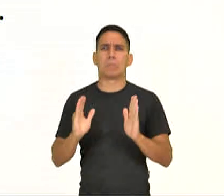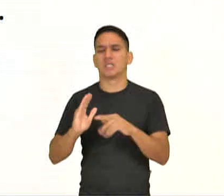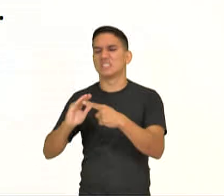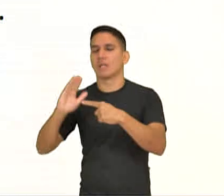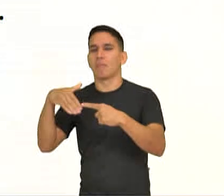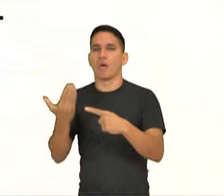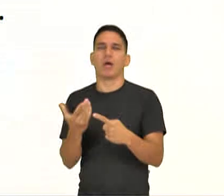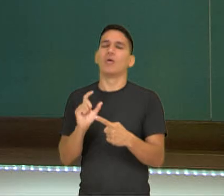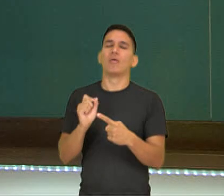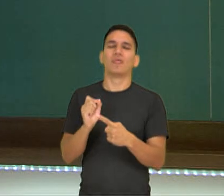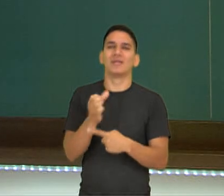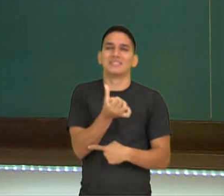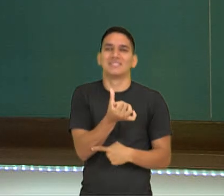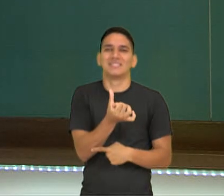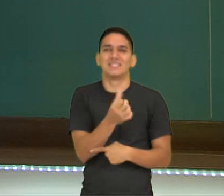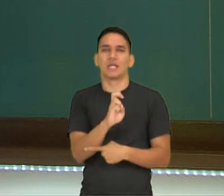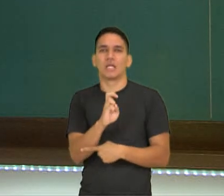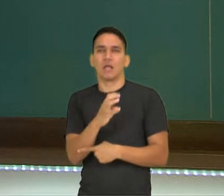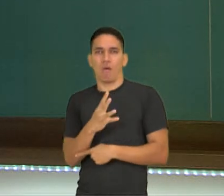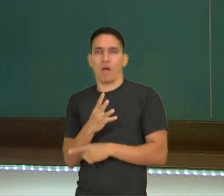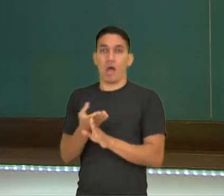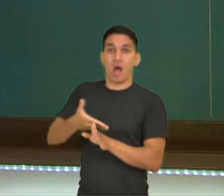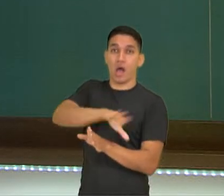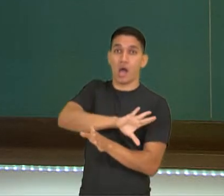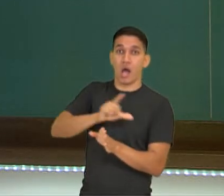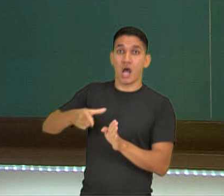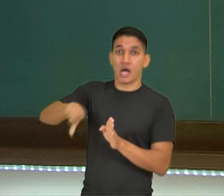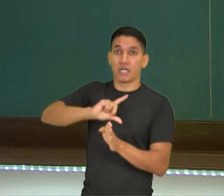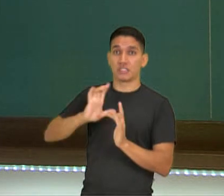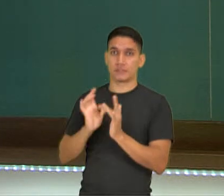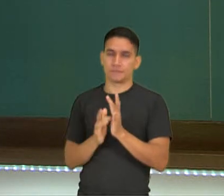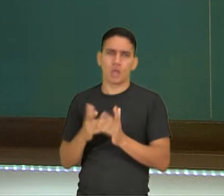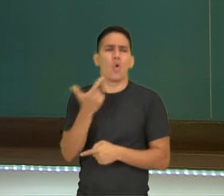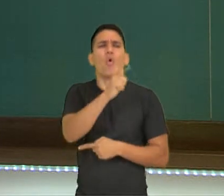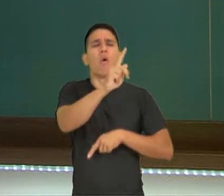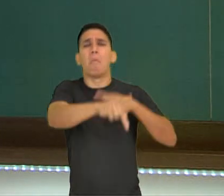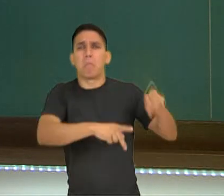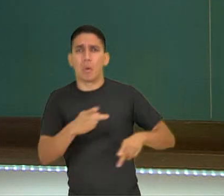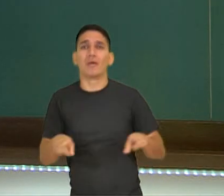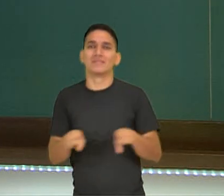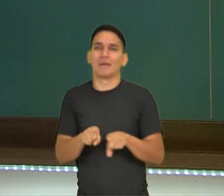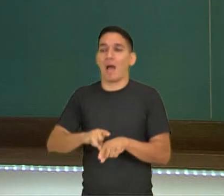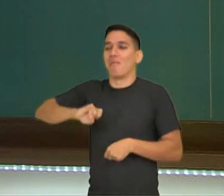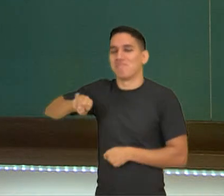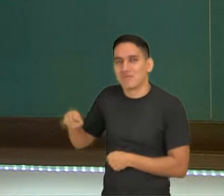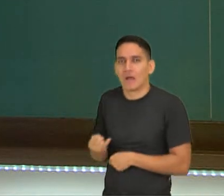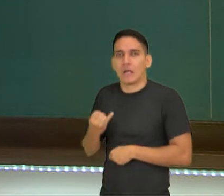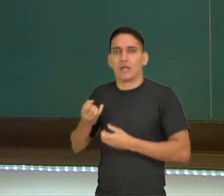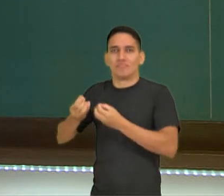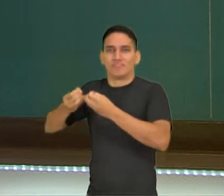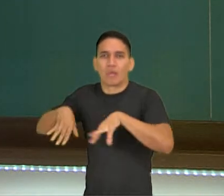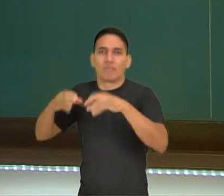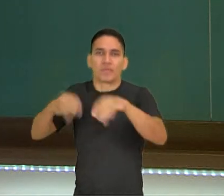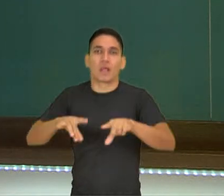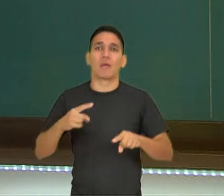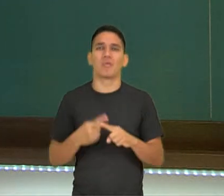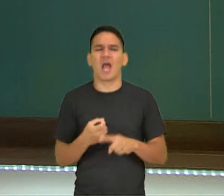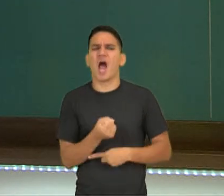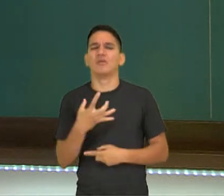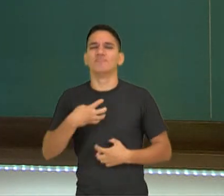664 a.C. Um outro povo aproveitou também uma instabilidade, alguns egípcios não estavam contentes com esses faraós